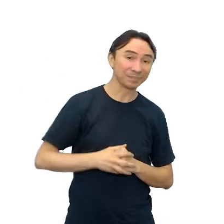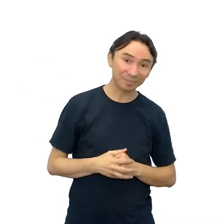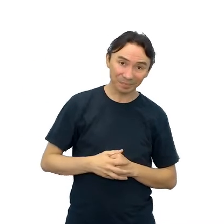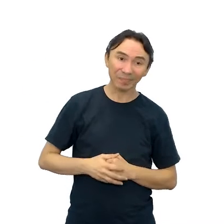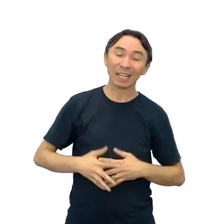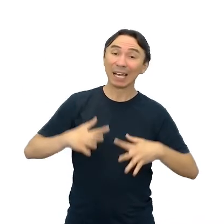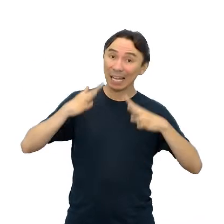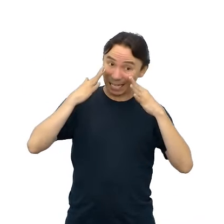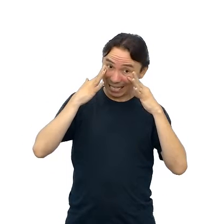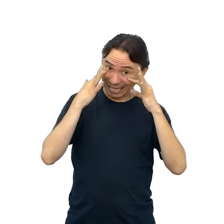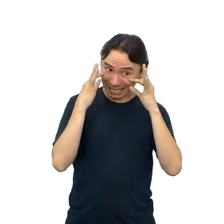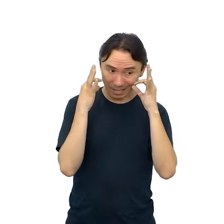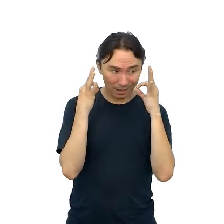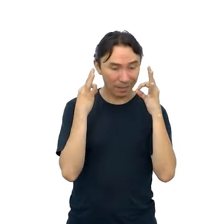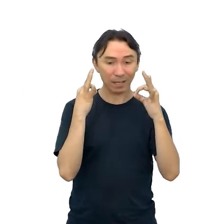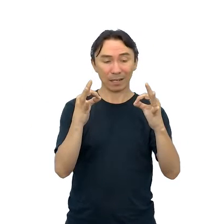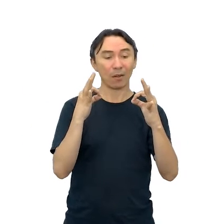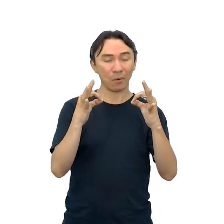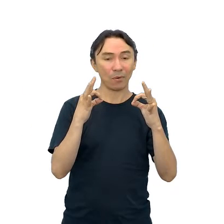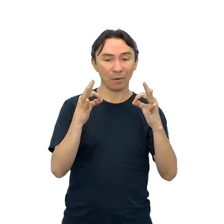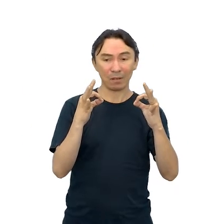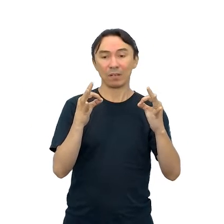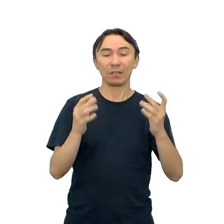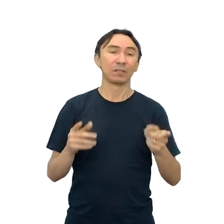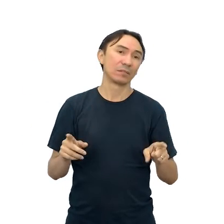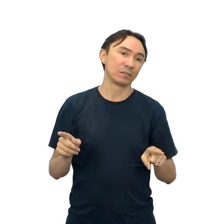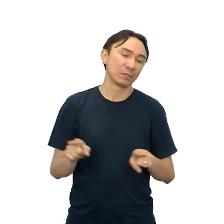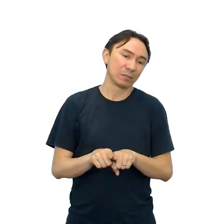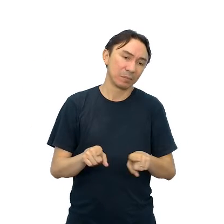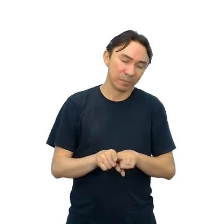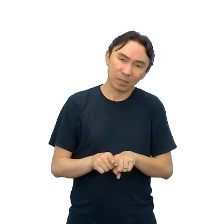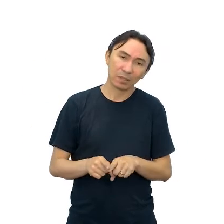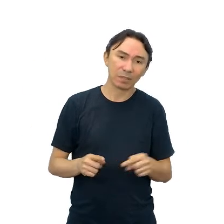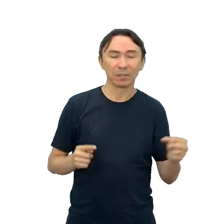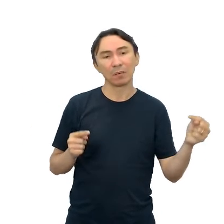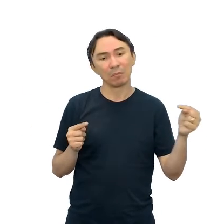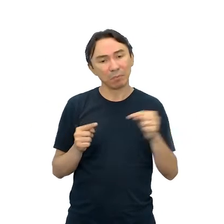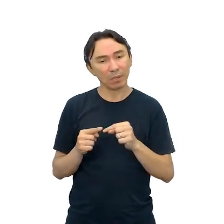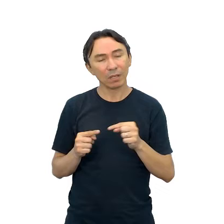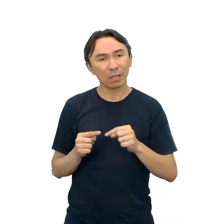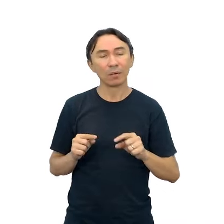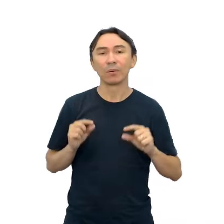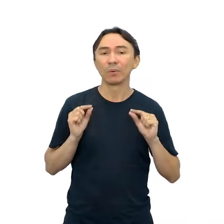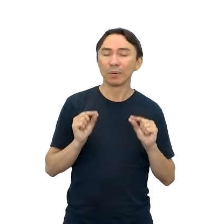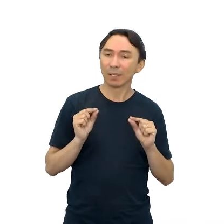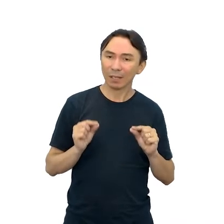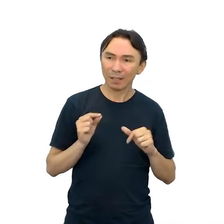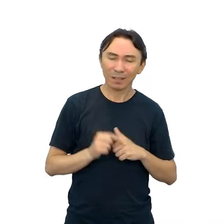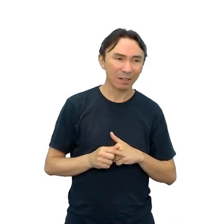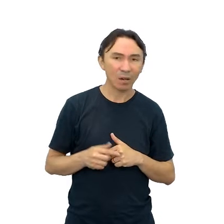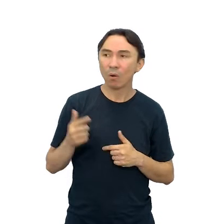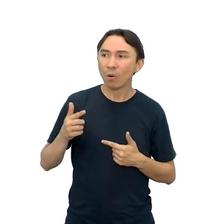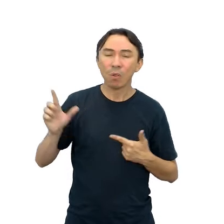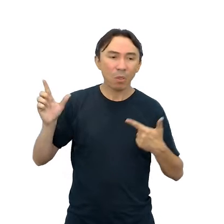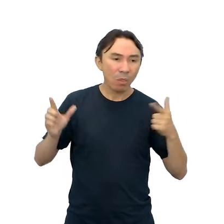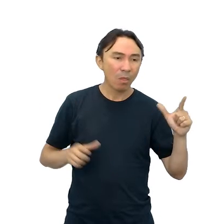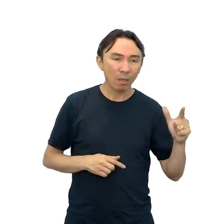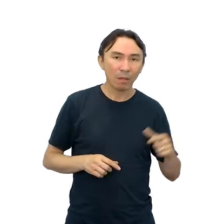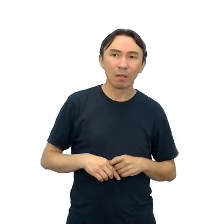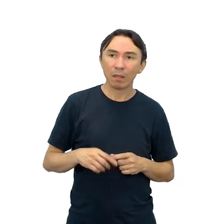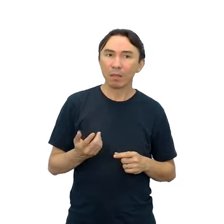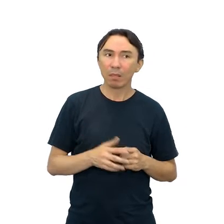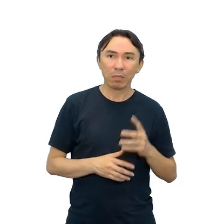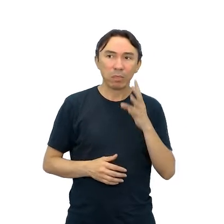também temos que falar, né, dos distratores, né, que estão à nossa volta. Então, nós temos